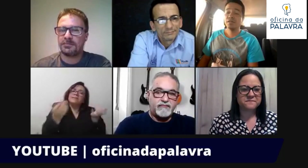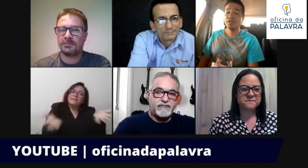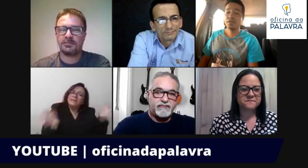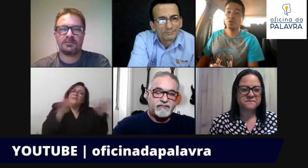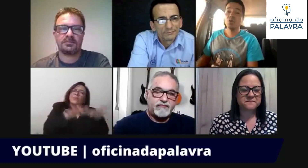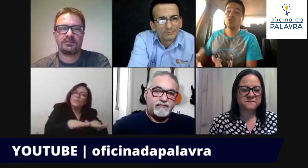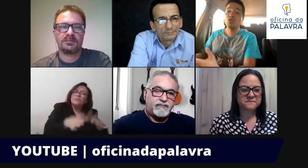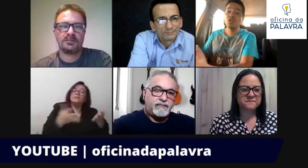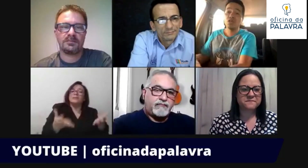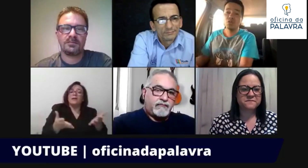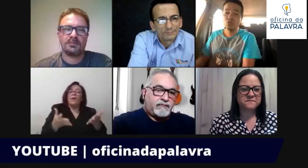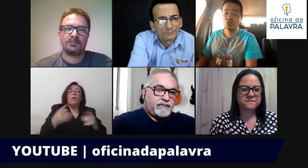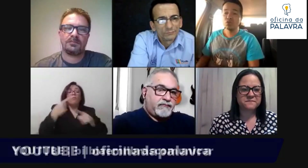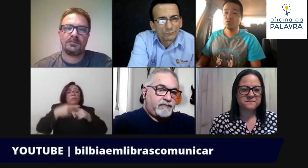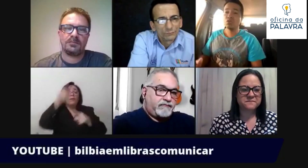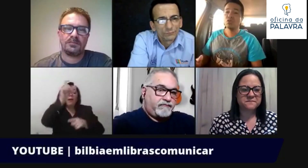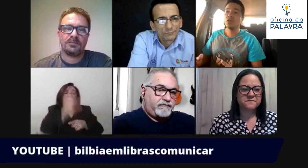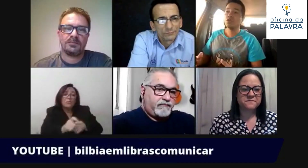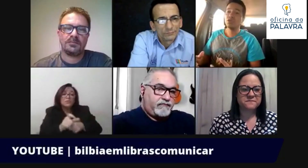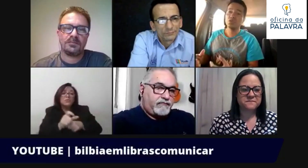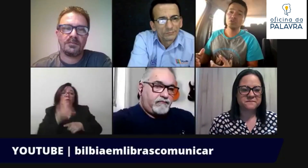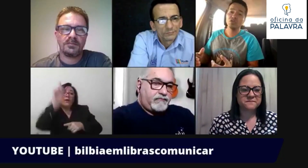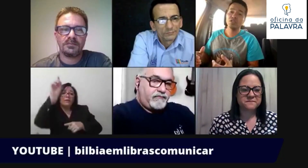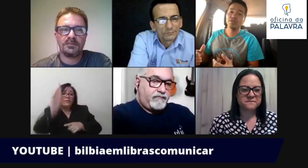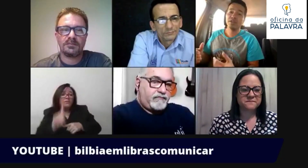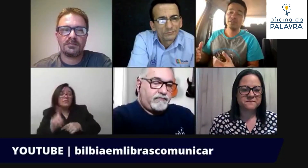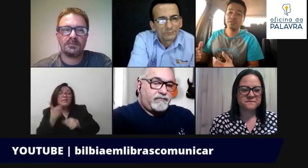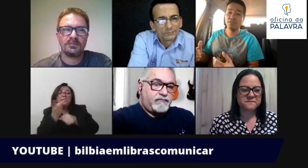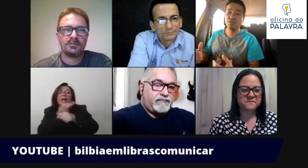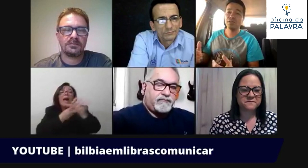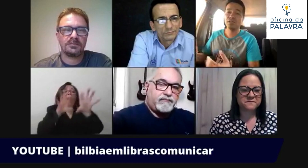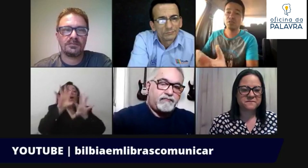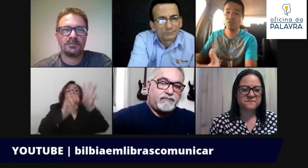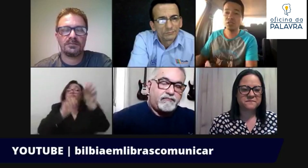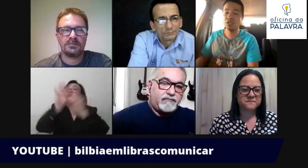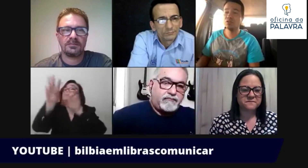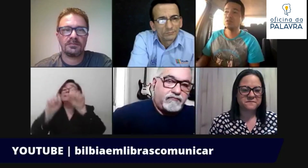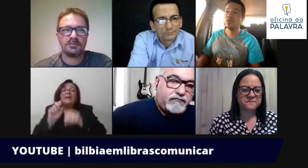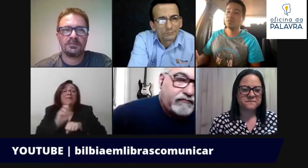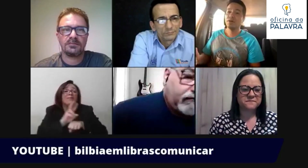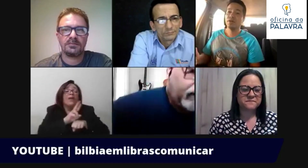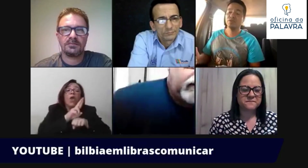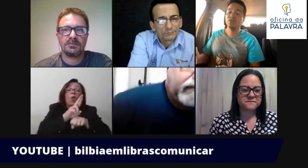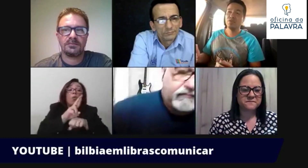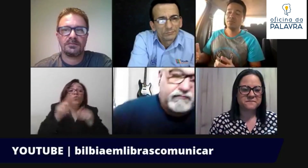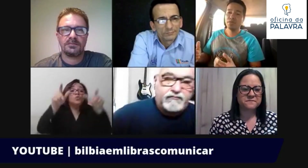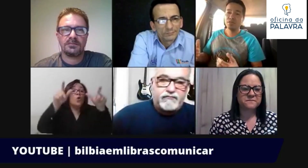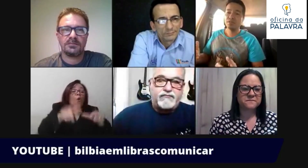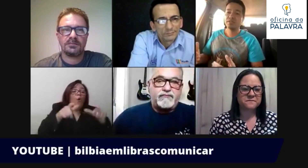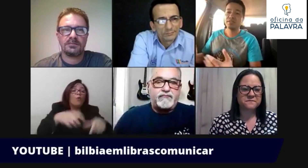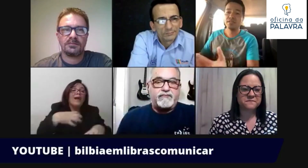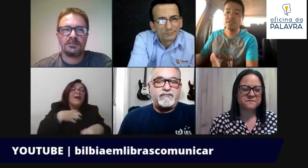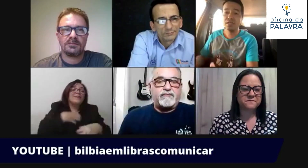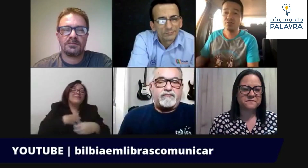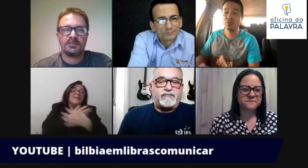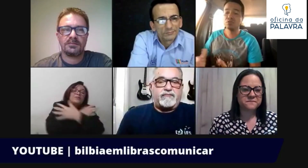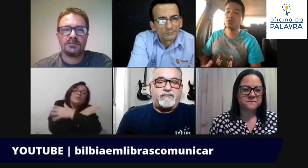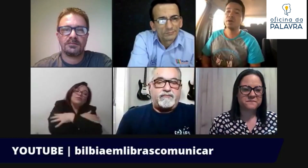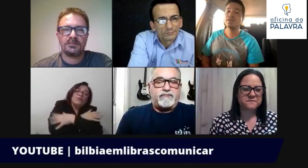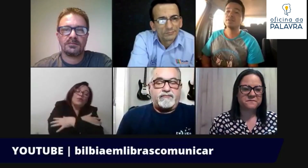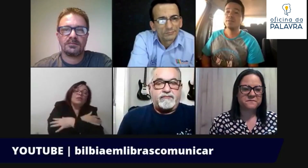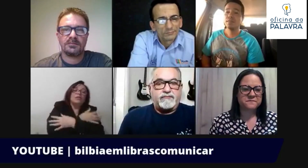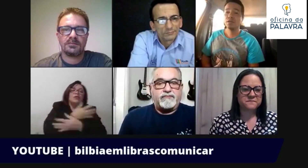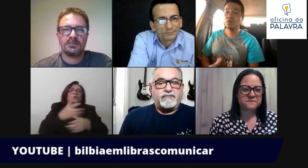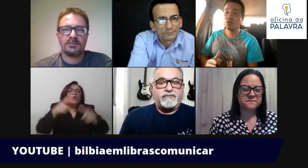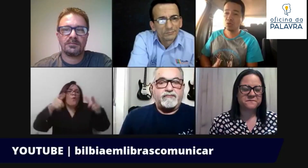buscar outros recursos, ou recursos onde ele vai se sentir mais acolhido, um ambiente mais acessível e